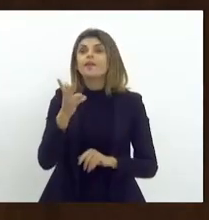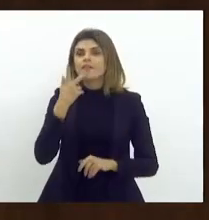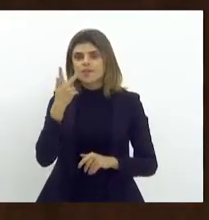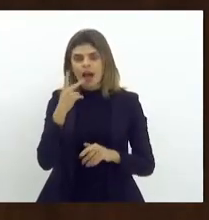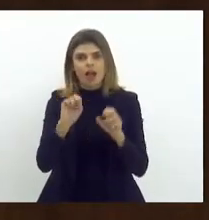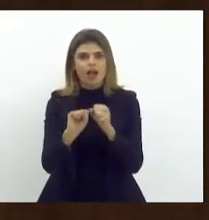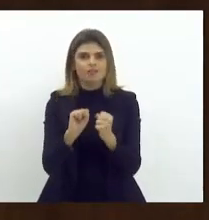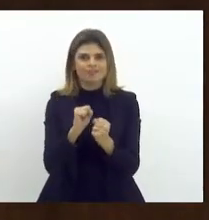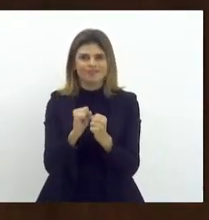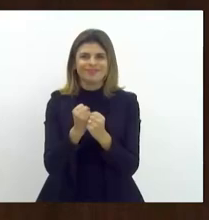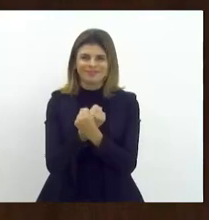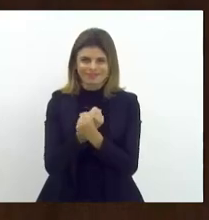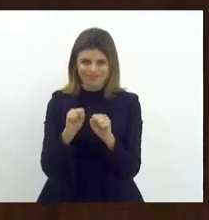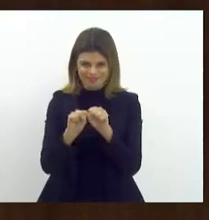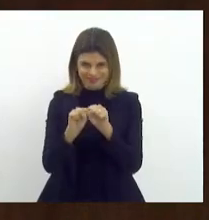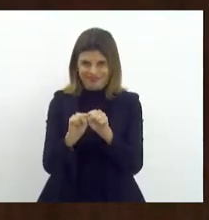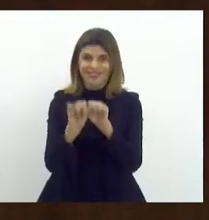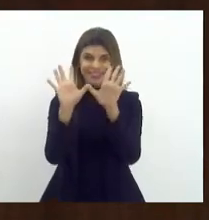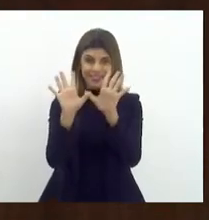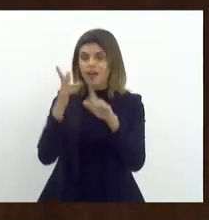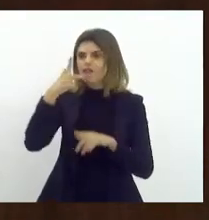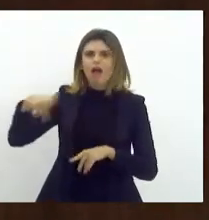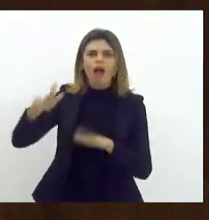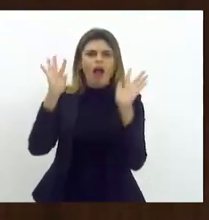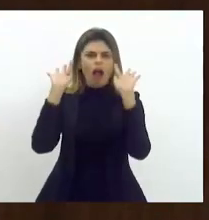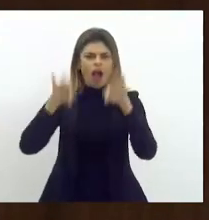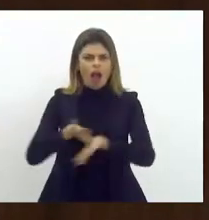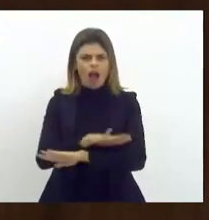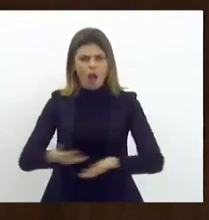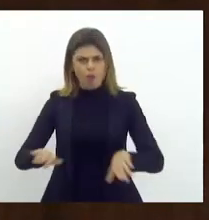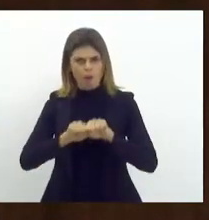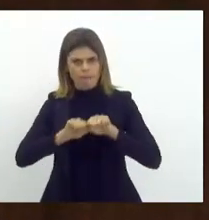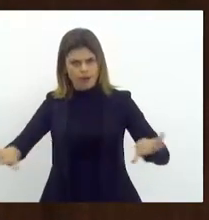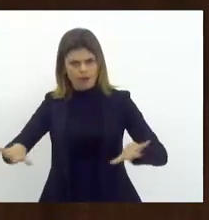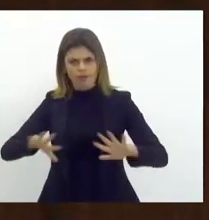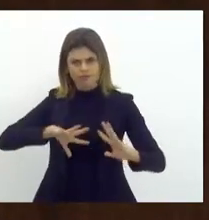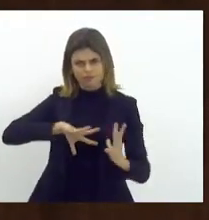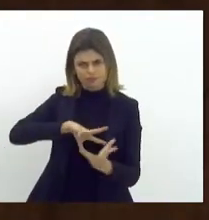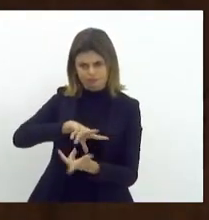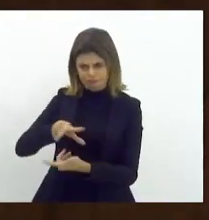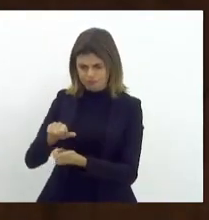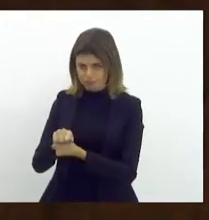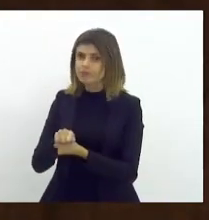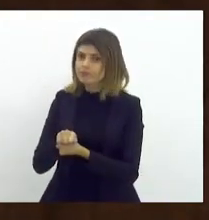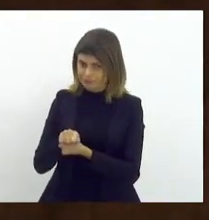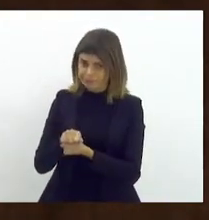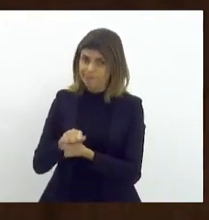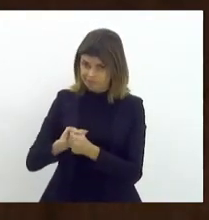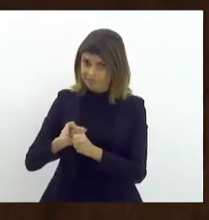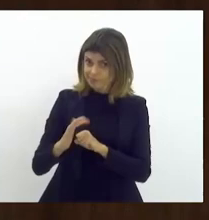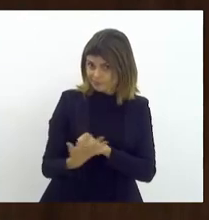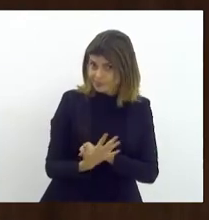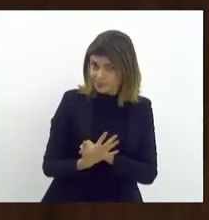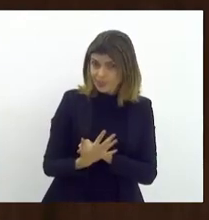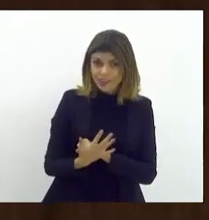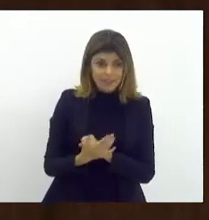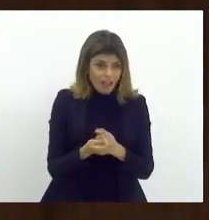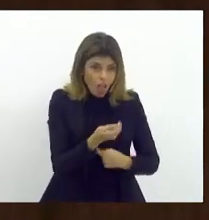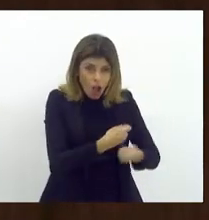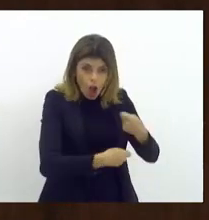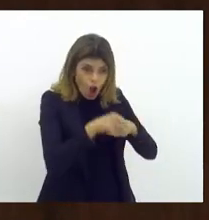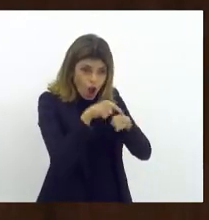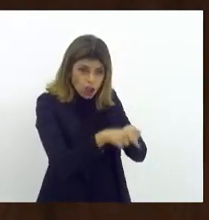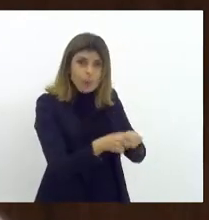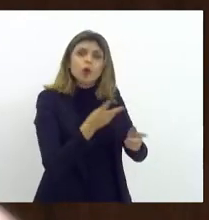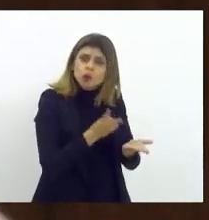a pandemia da covid-19 exatamente as consequências defastas para economia não